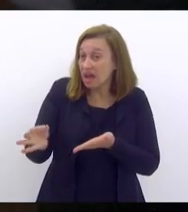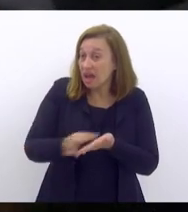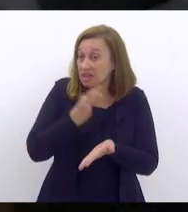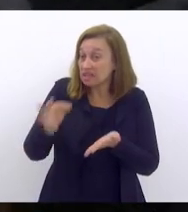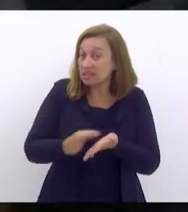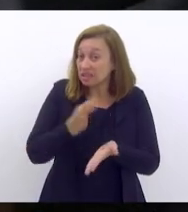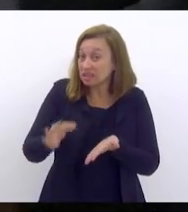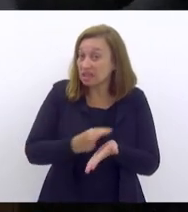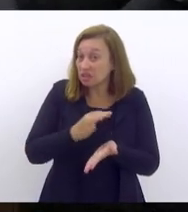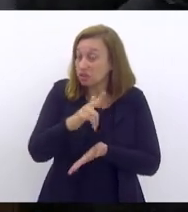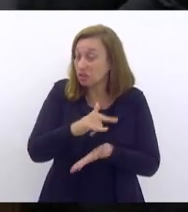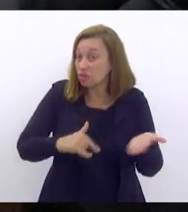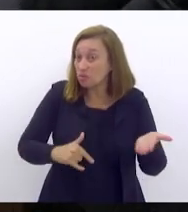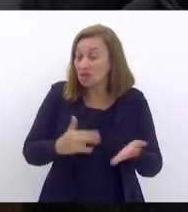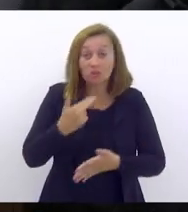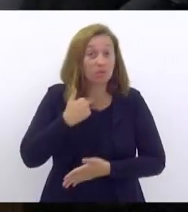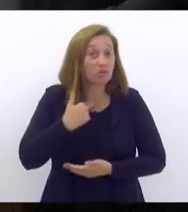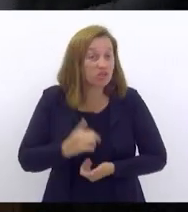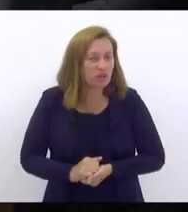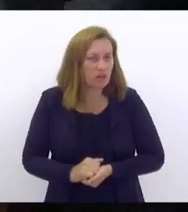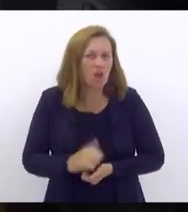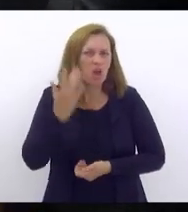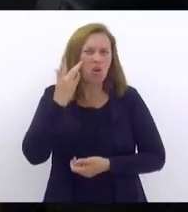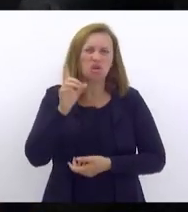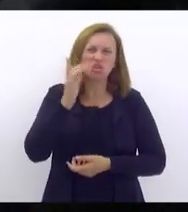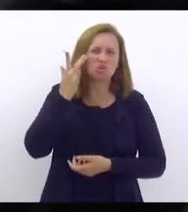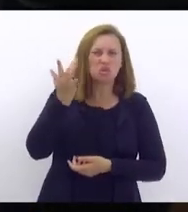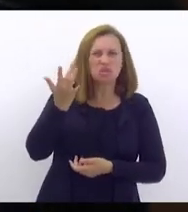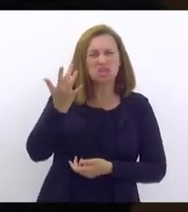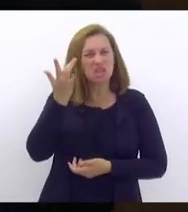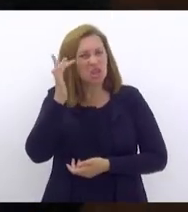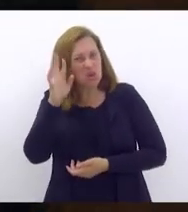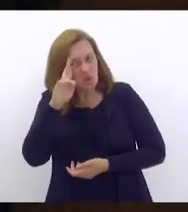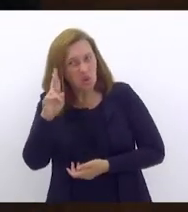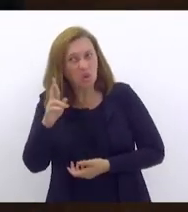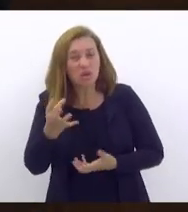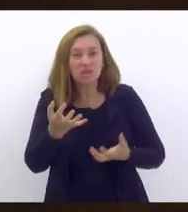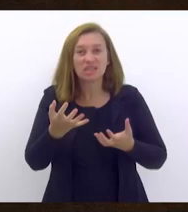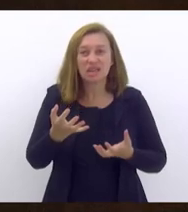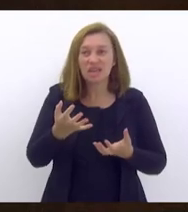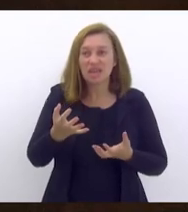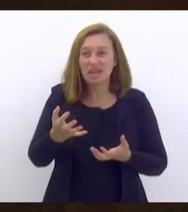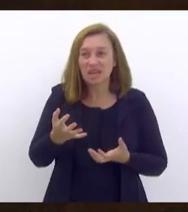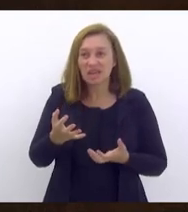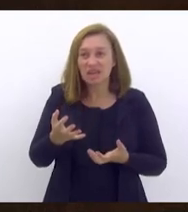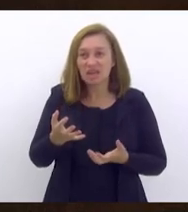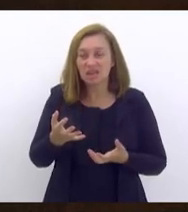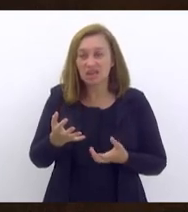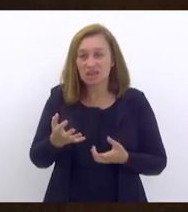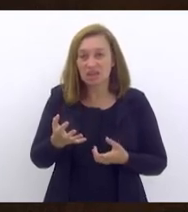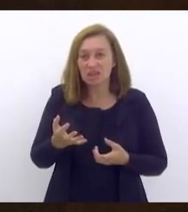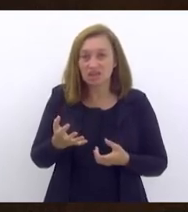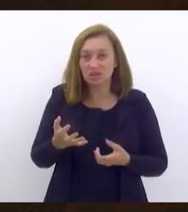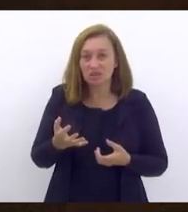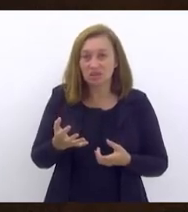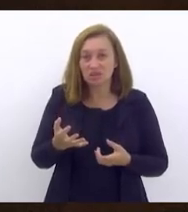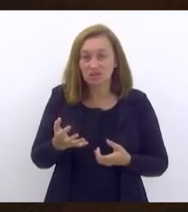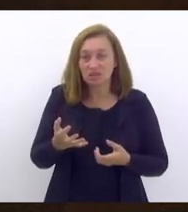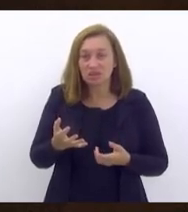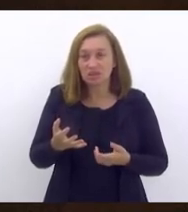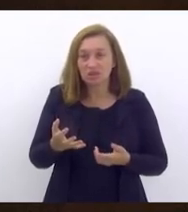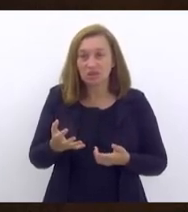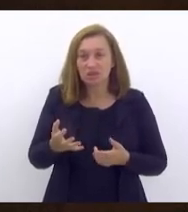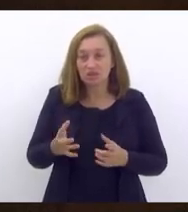medida autoritária de cima para baixo. Eu acho que o senhor está querendo surfar na onda que eu estou levantando e defendendo os